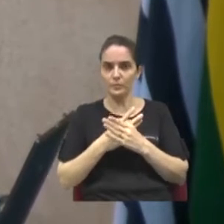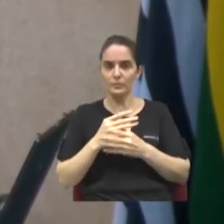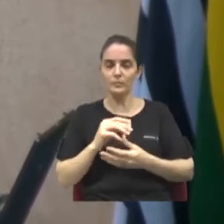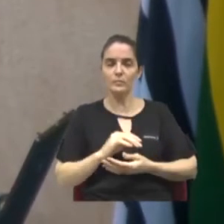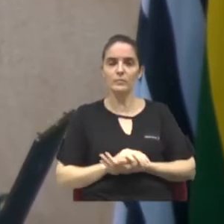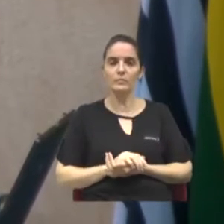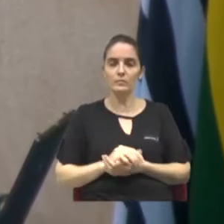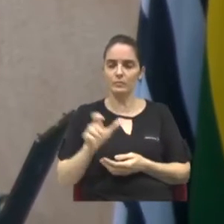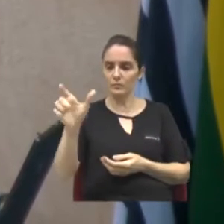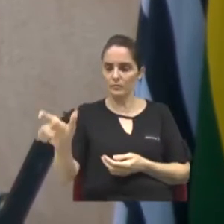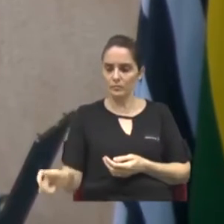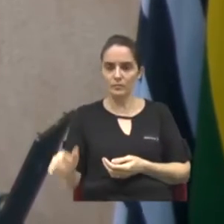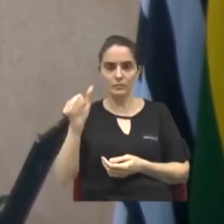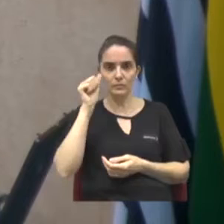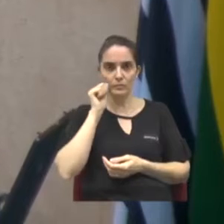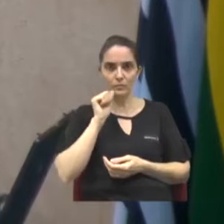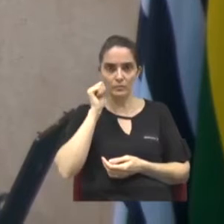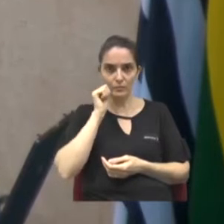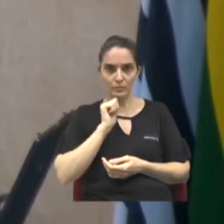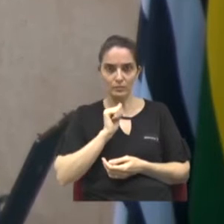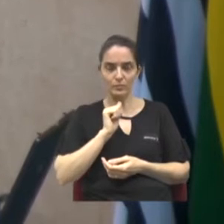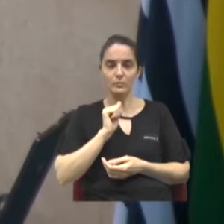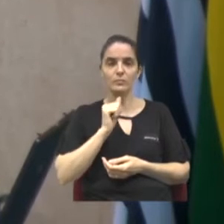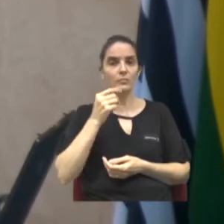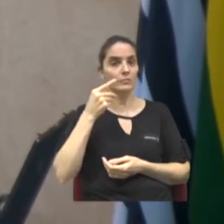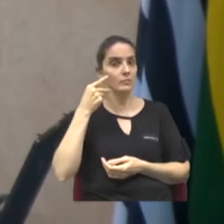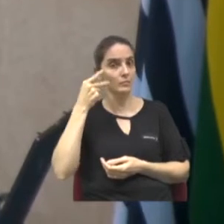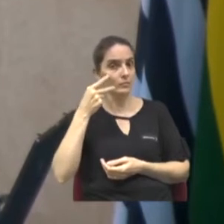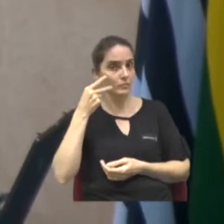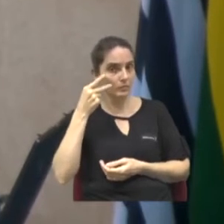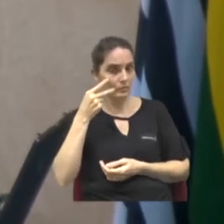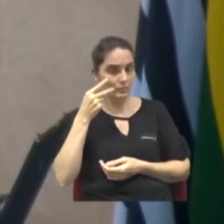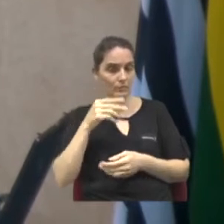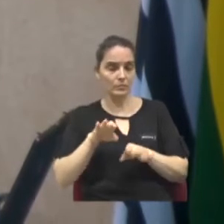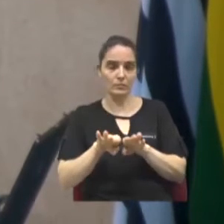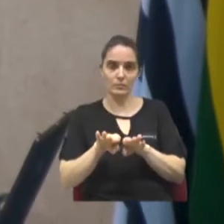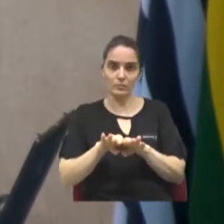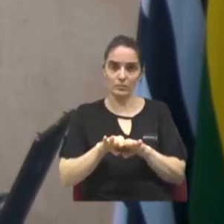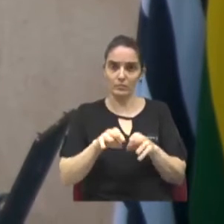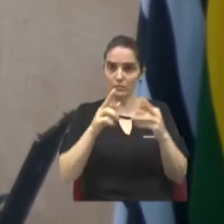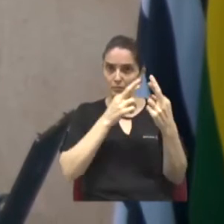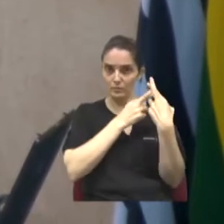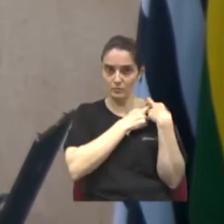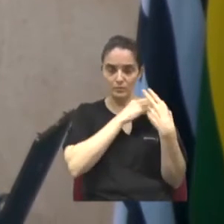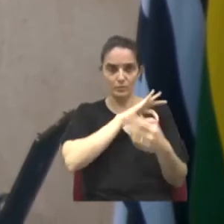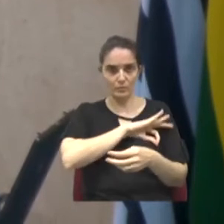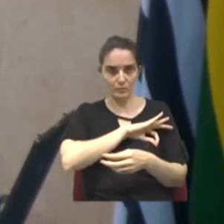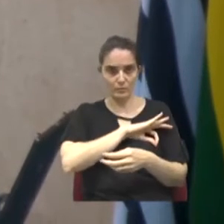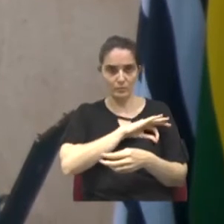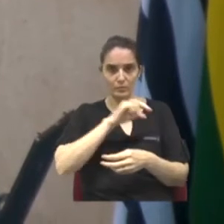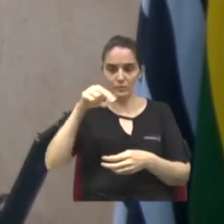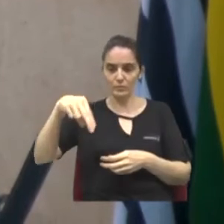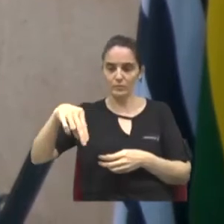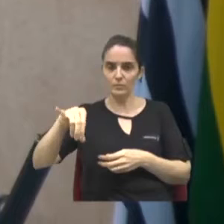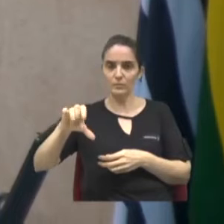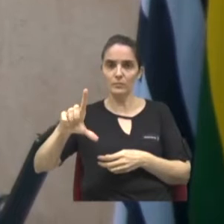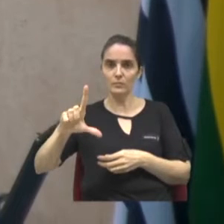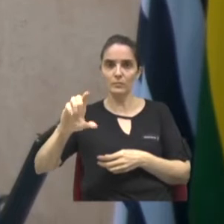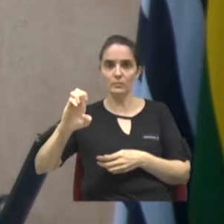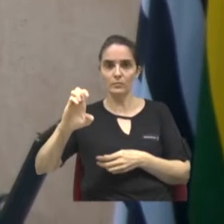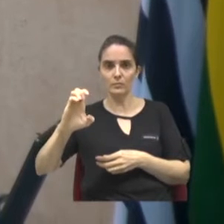da mulher Nilce Segala, da vereadora Nilce Segala e da delegada Nilce Segala. Com